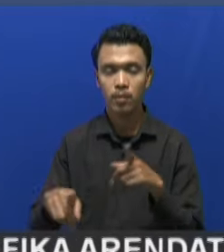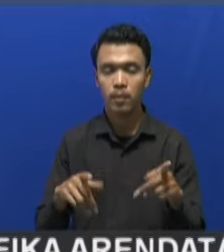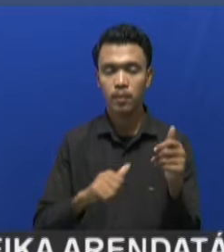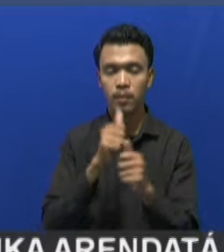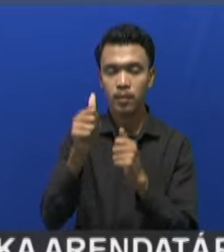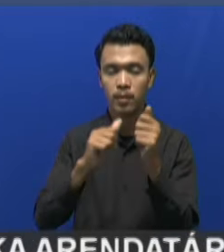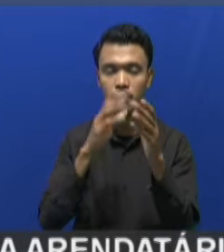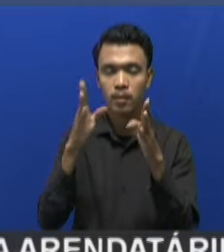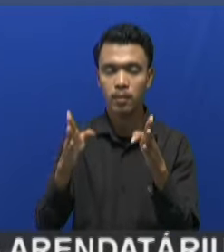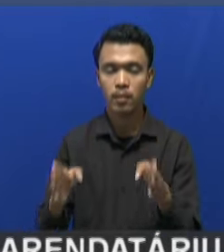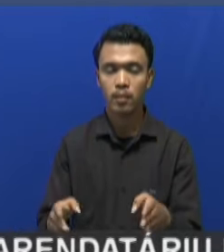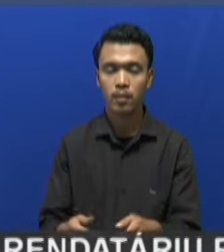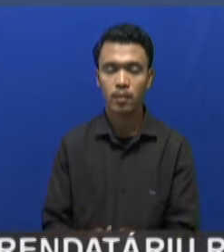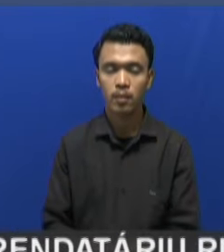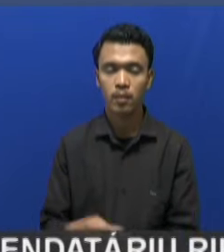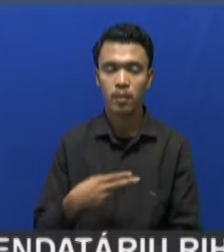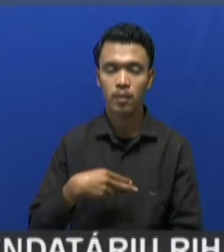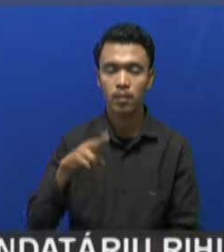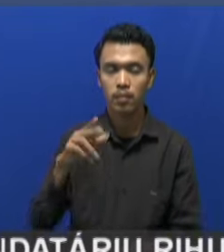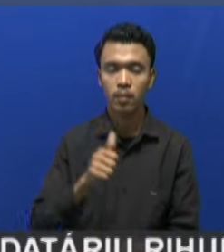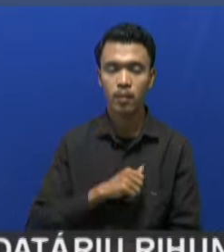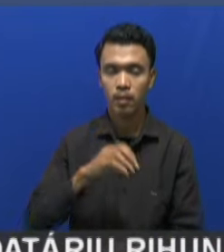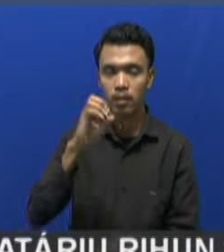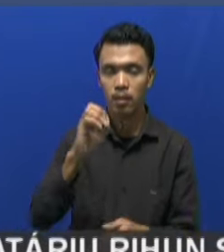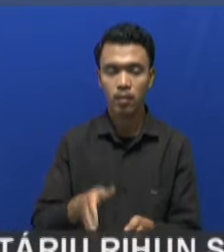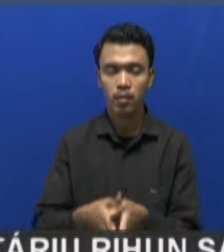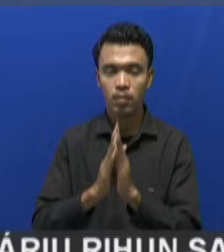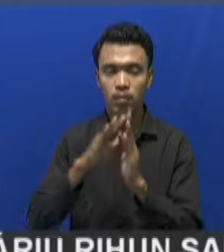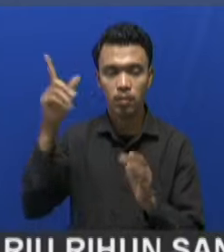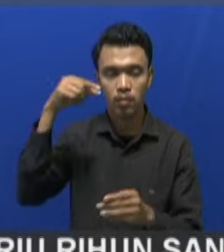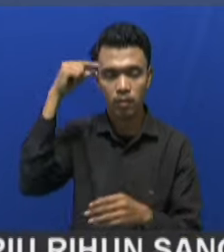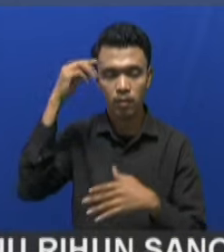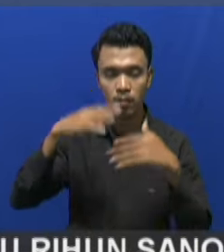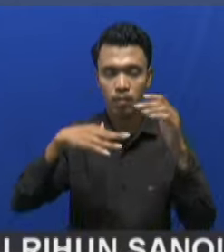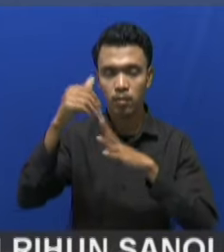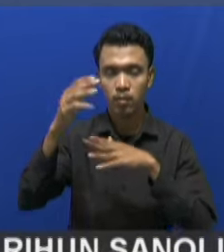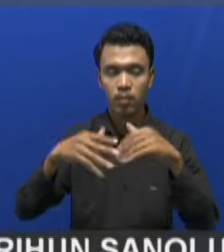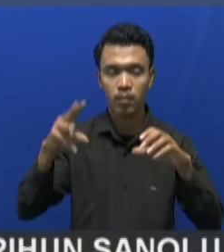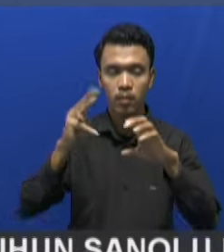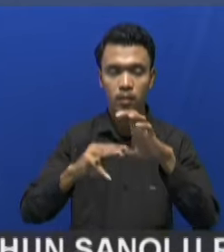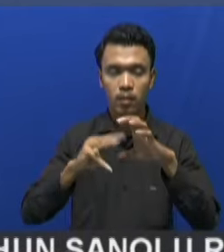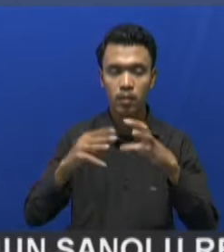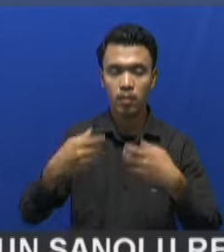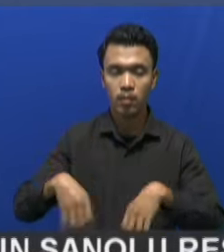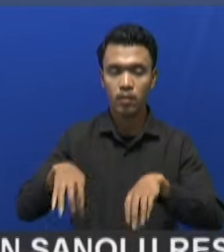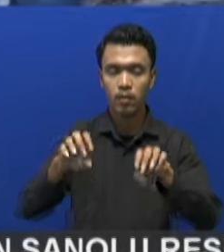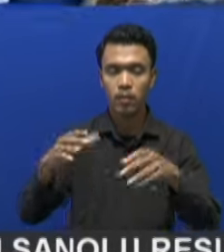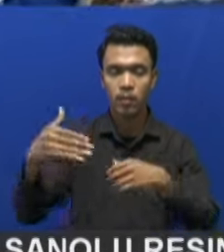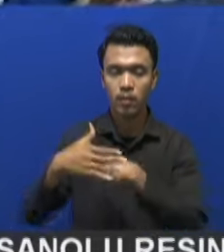Comunidade pescador área Ueka Tarahatu Udu Ainaru, whose governo construi mercado Bafang Ikan.